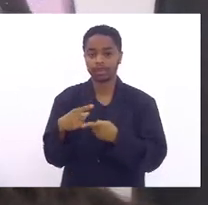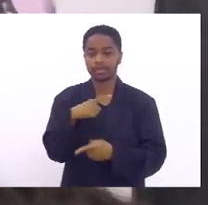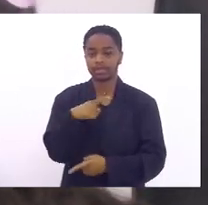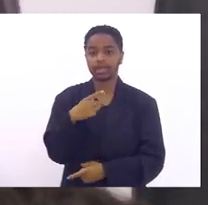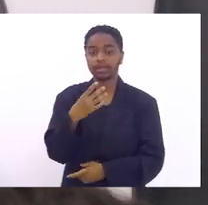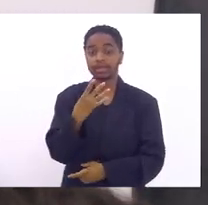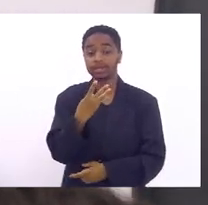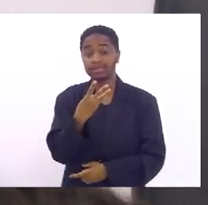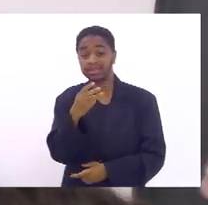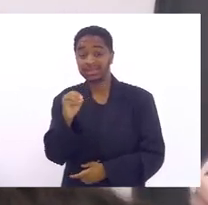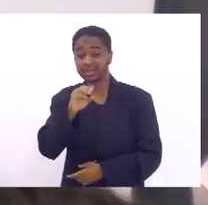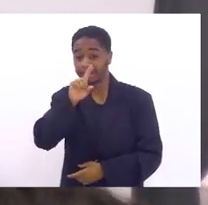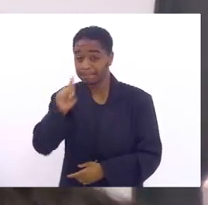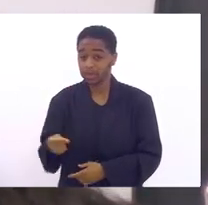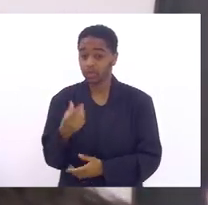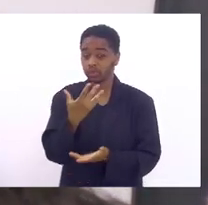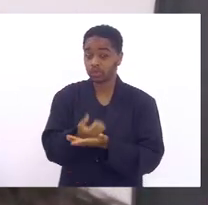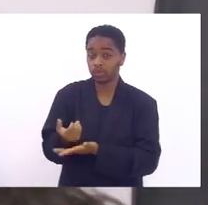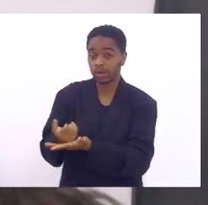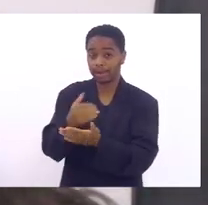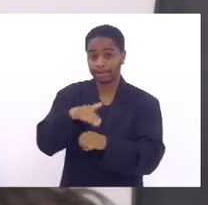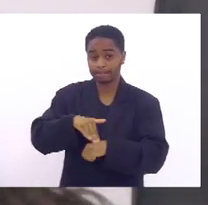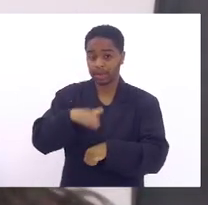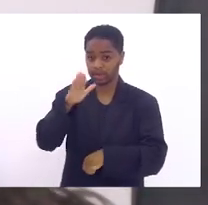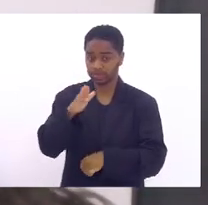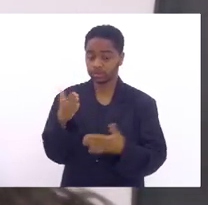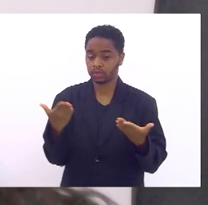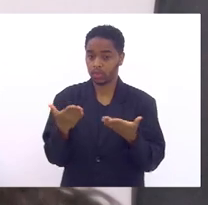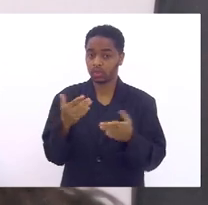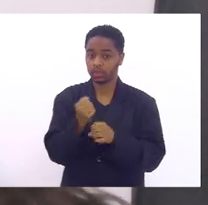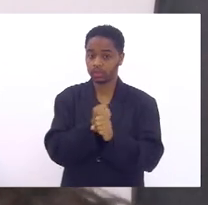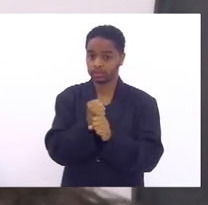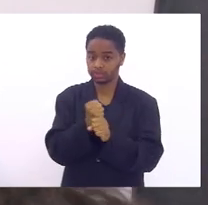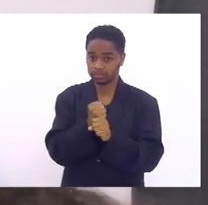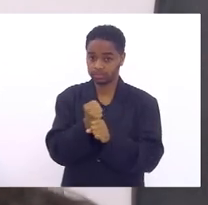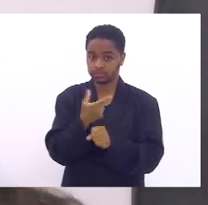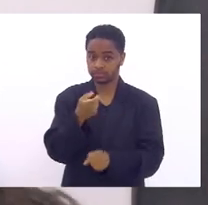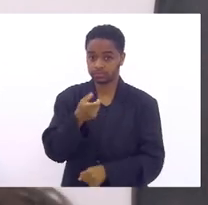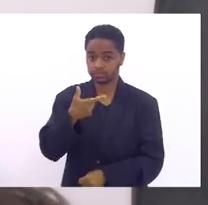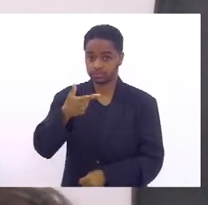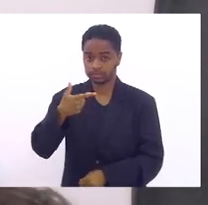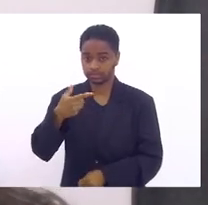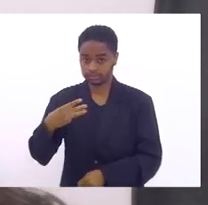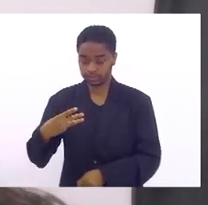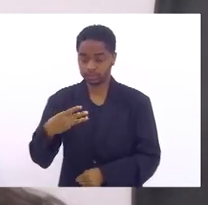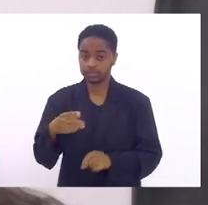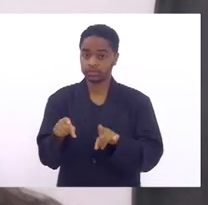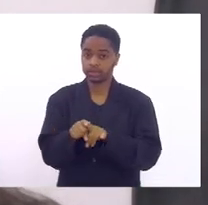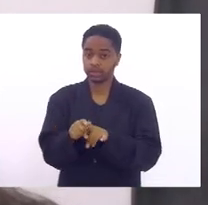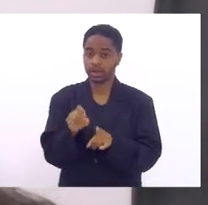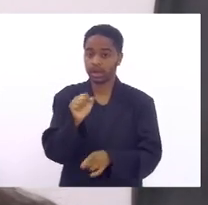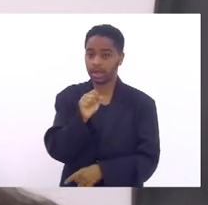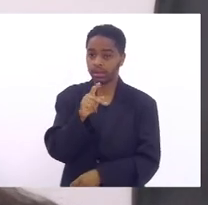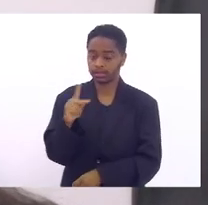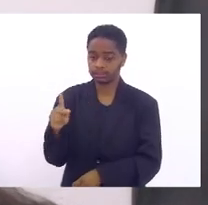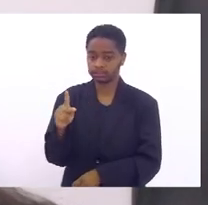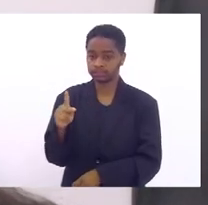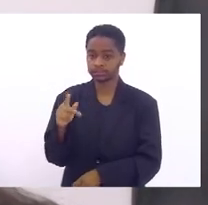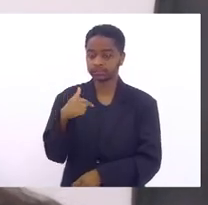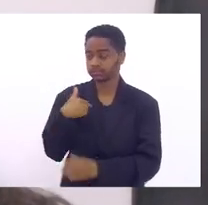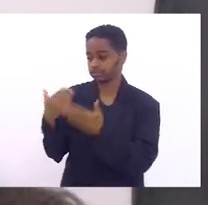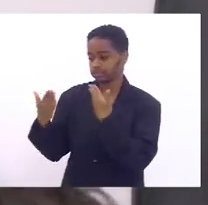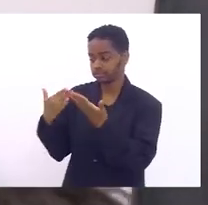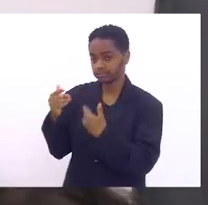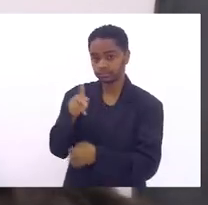30.000 downloads desse aplicativo no último ano agora e esse aplicativo eu tava até falando com a com a professora aqui